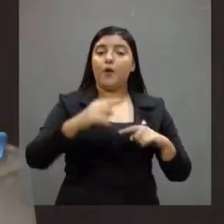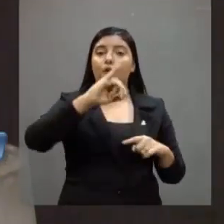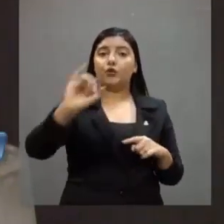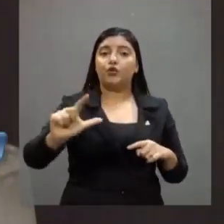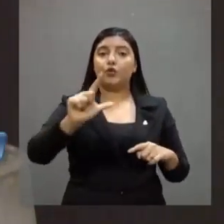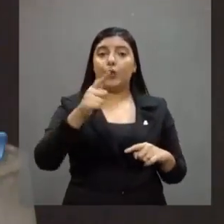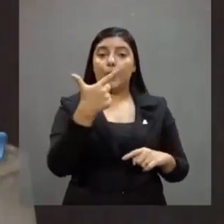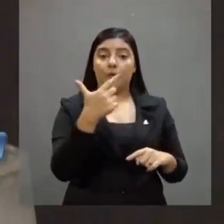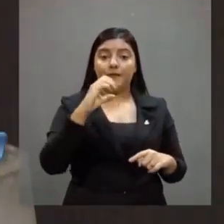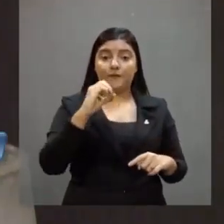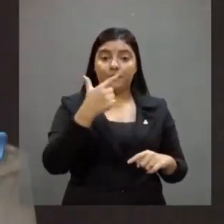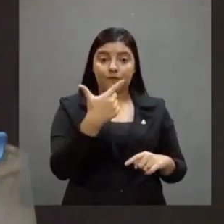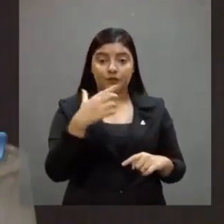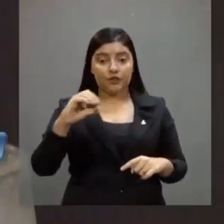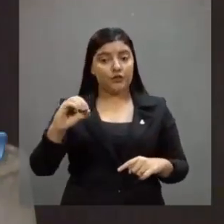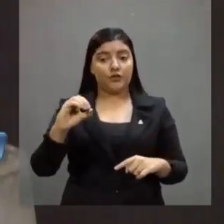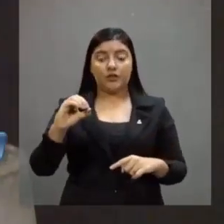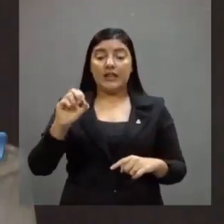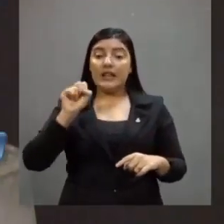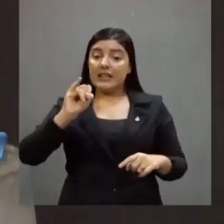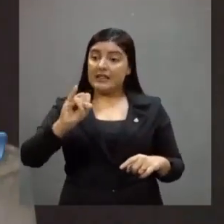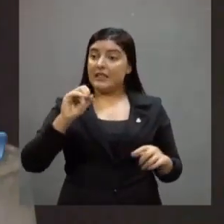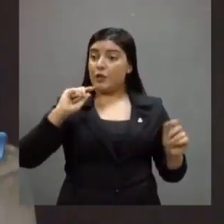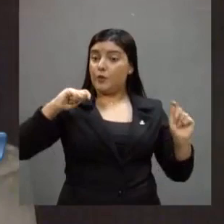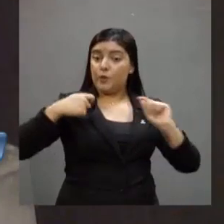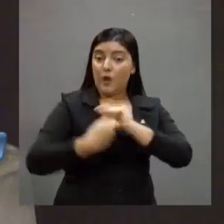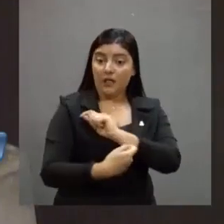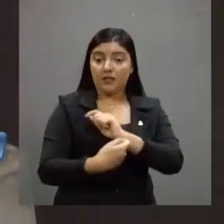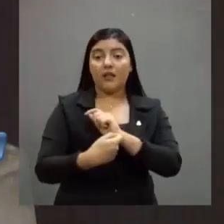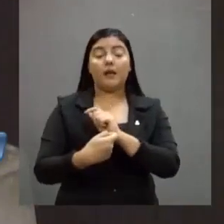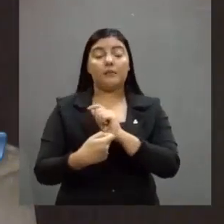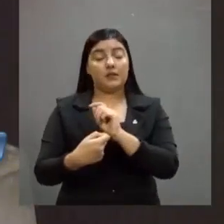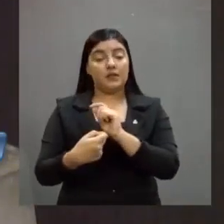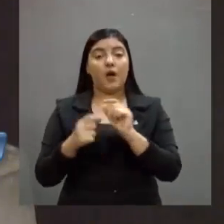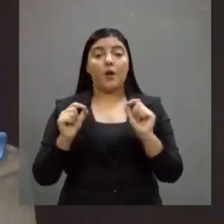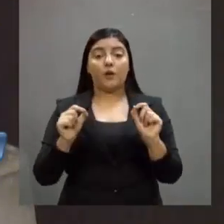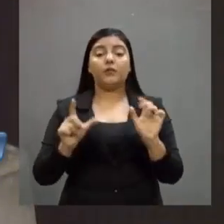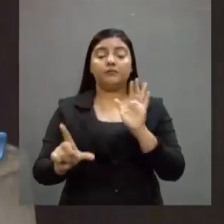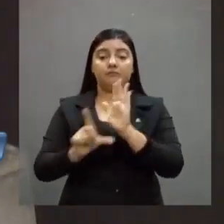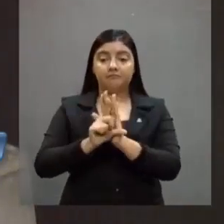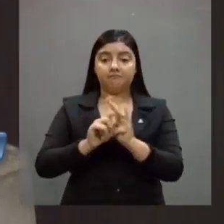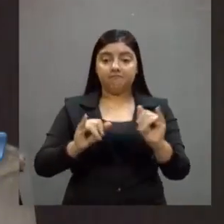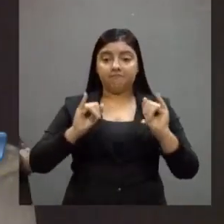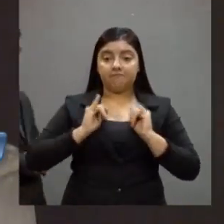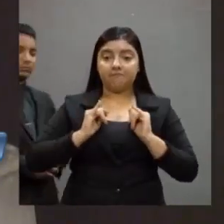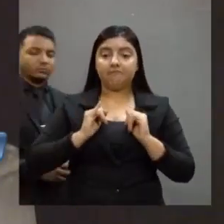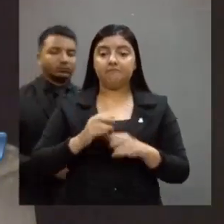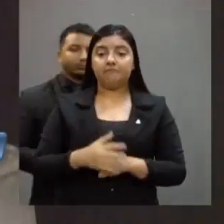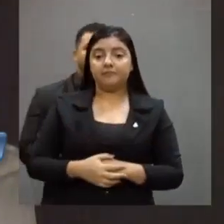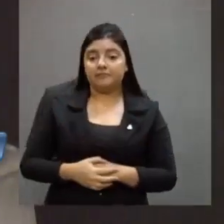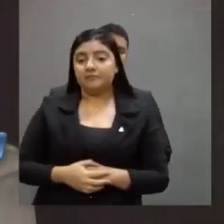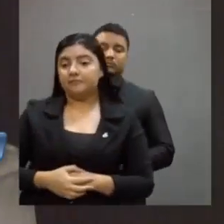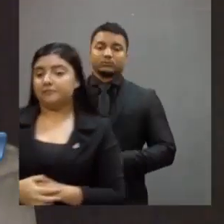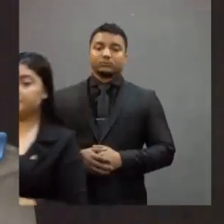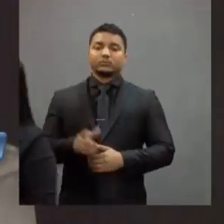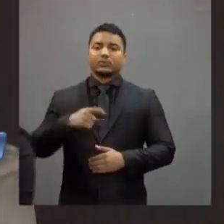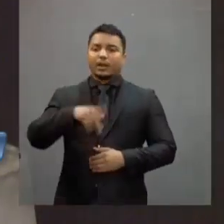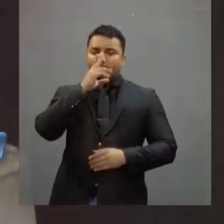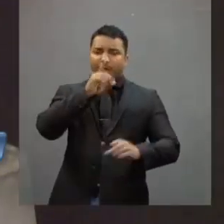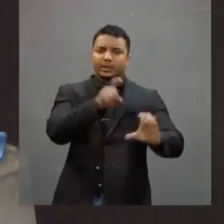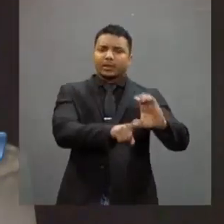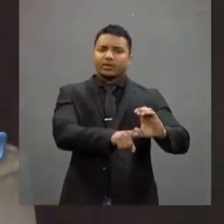de 2020, não se adequasse à reforma previdenciária, a da emenda 103, estaria